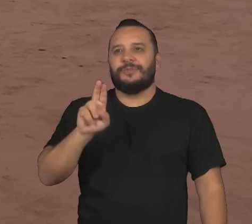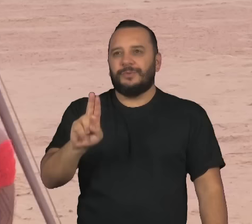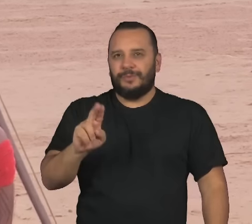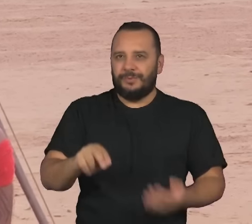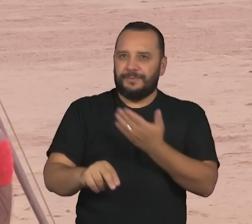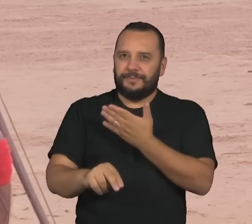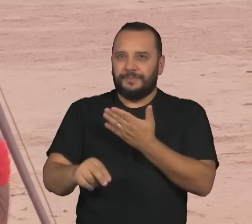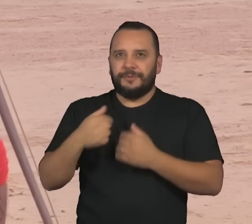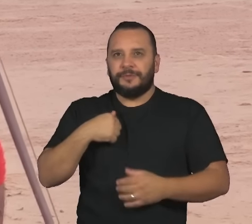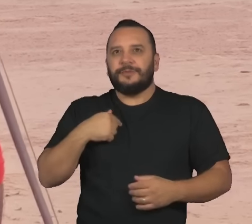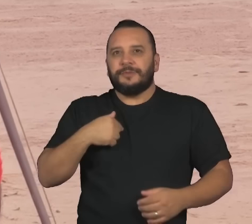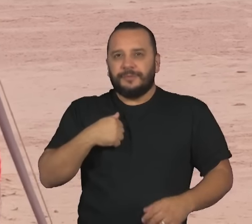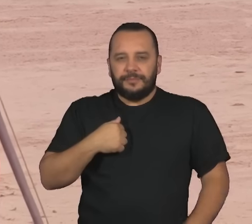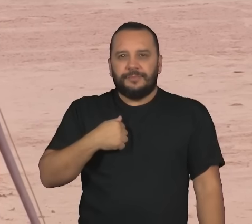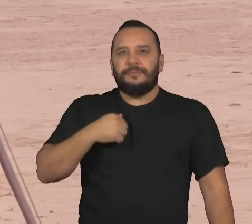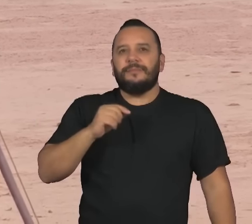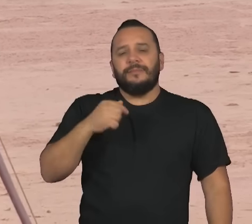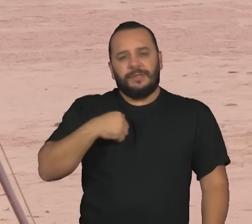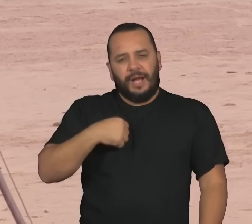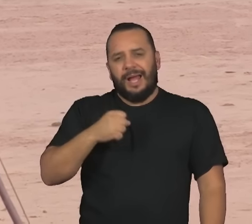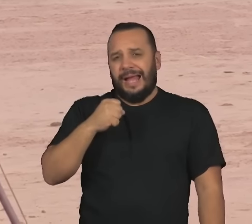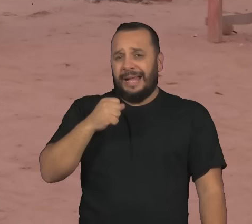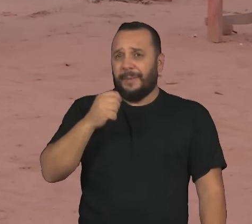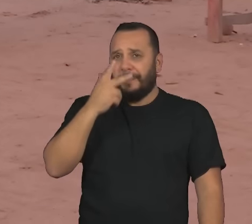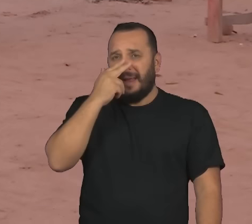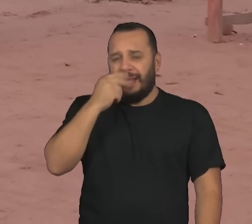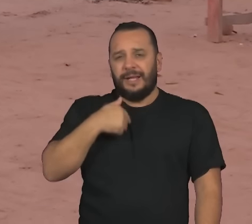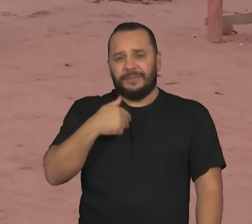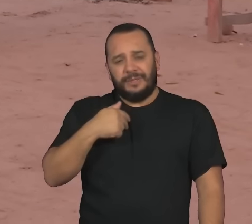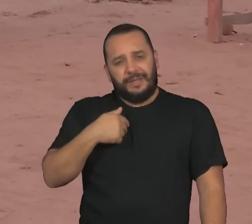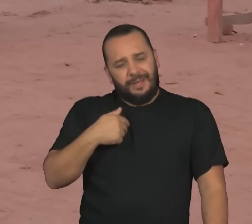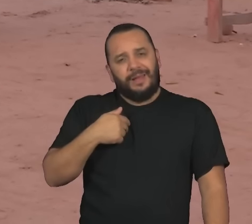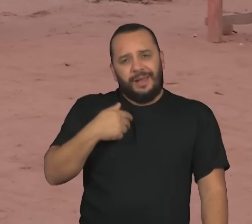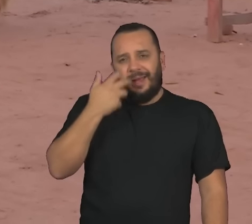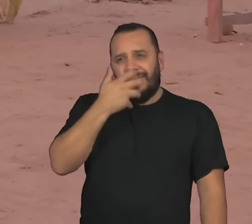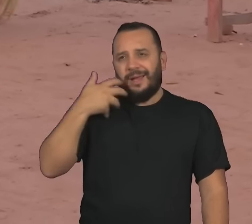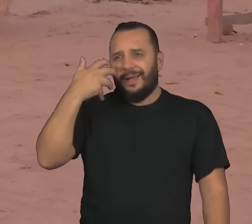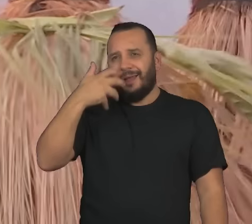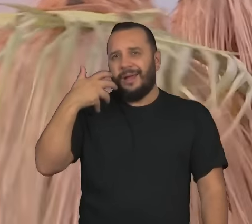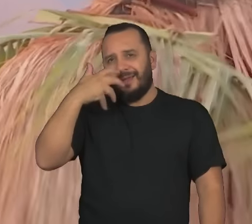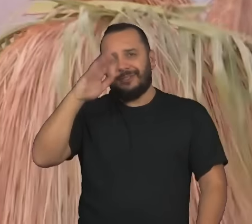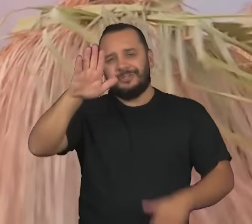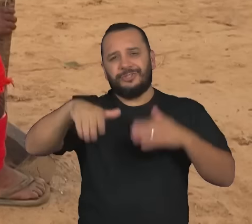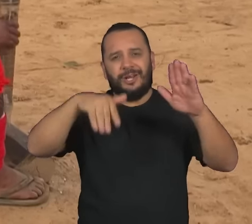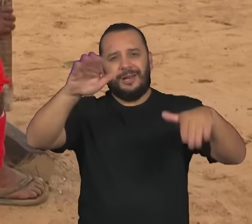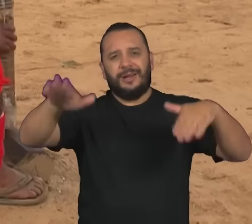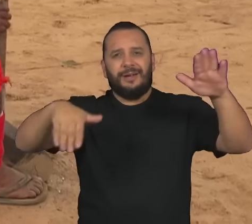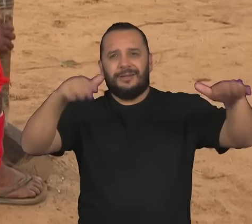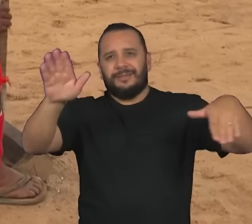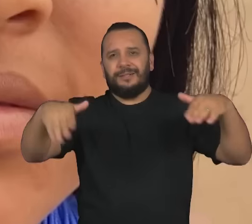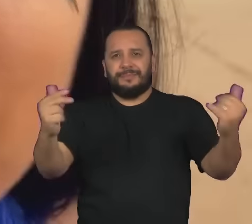o canto tradicional do cacique que convoca os indígenas.